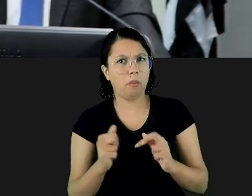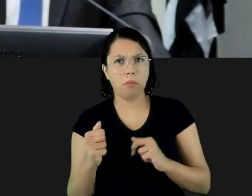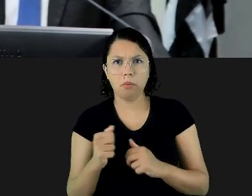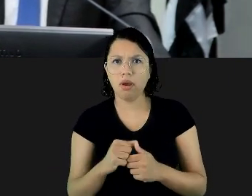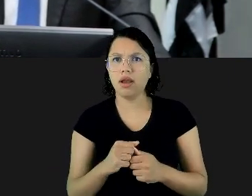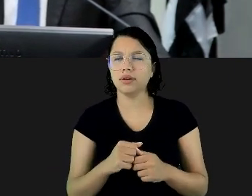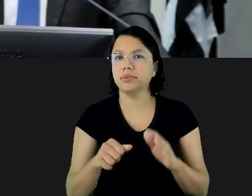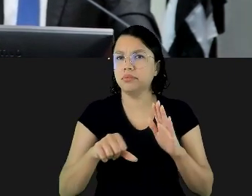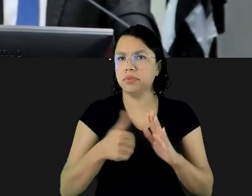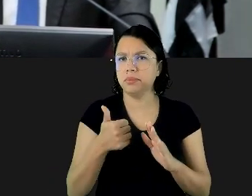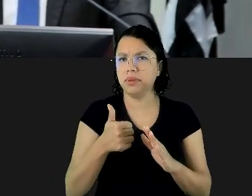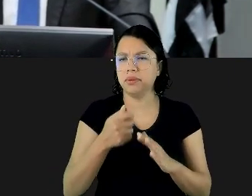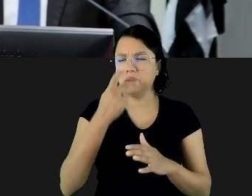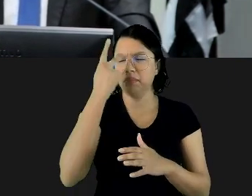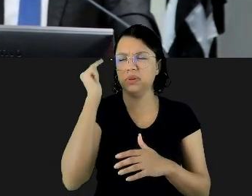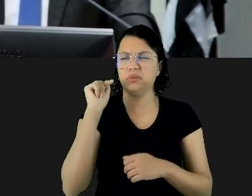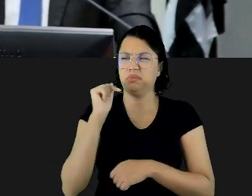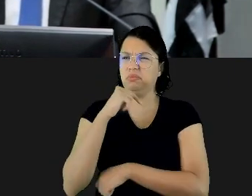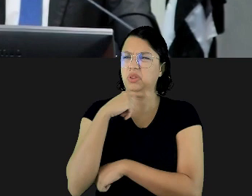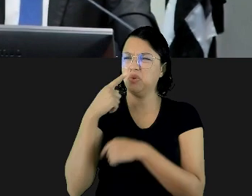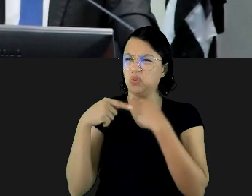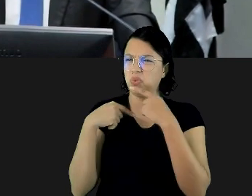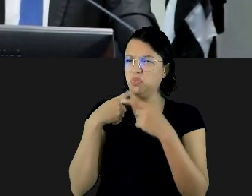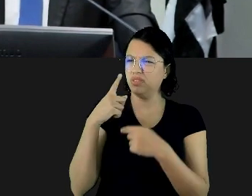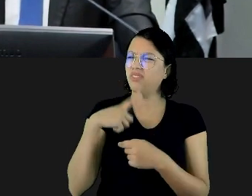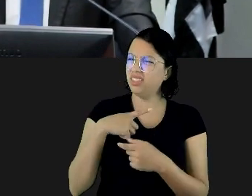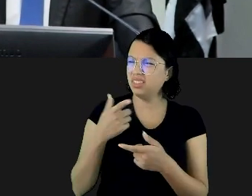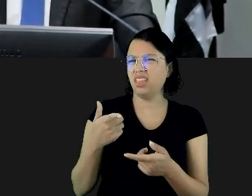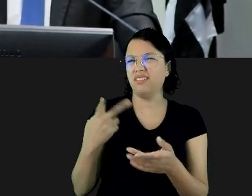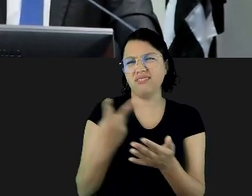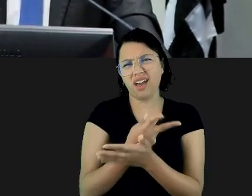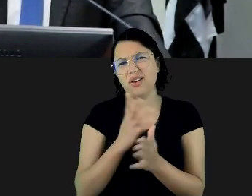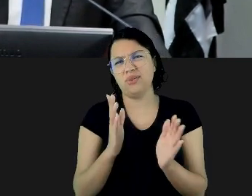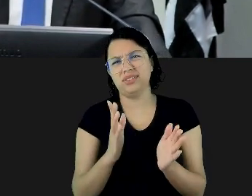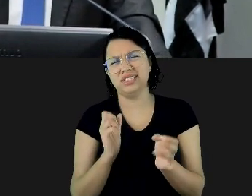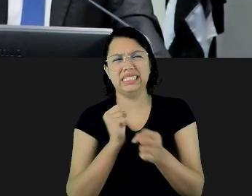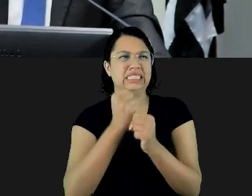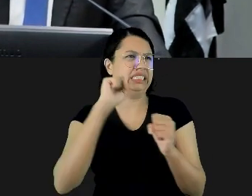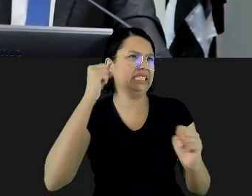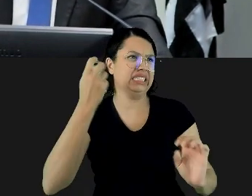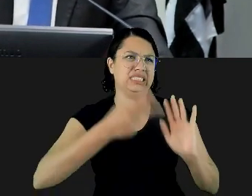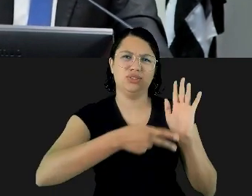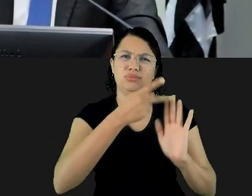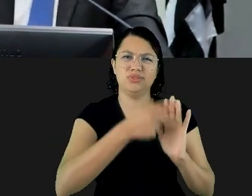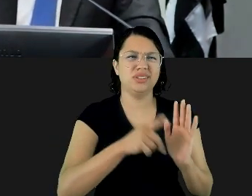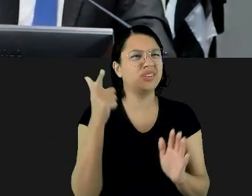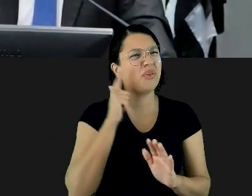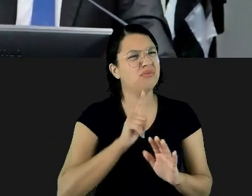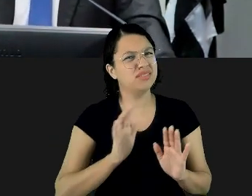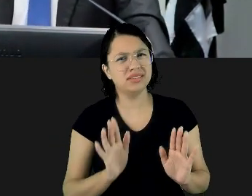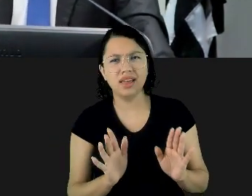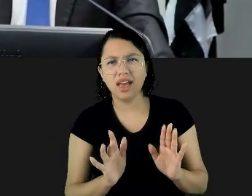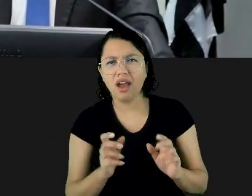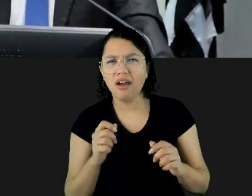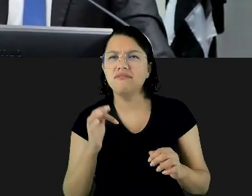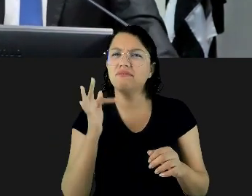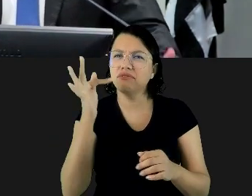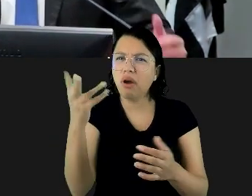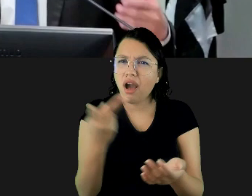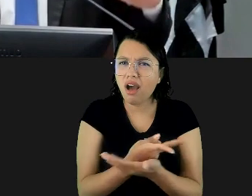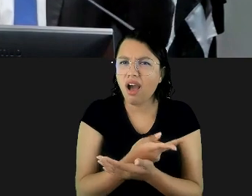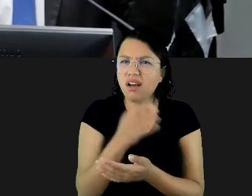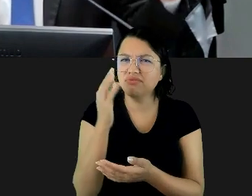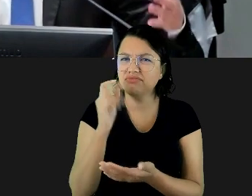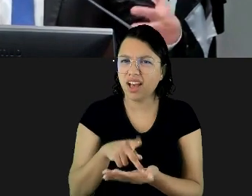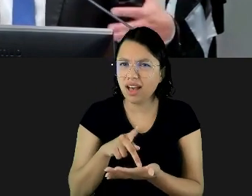cara fica na dúvida se vai sair ou não. É muito grande, será que vai dar conta? Será que vai acontecer? Os